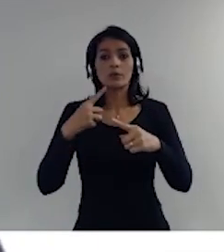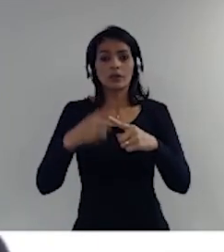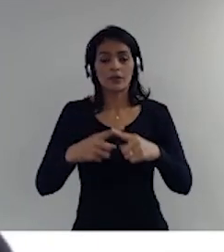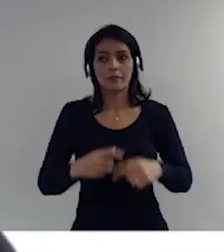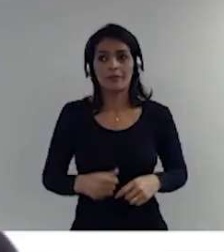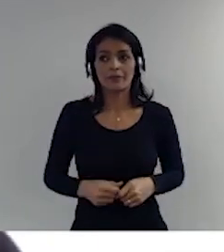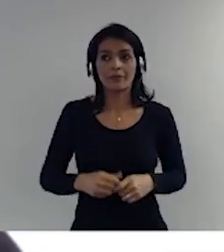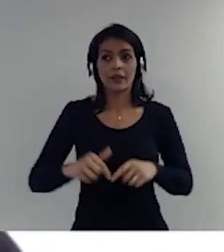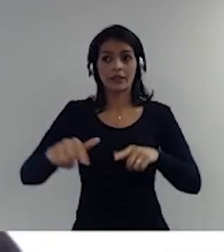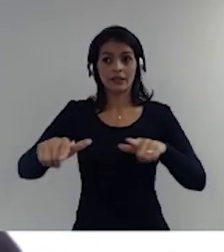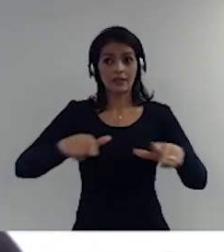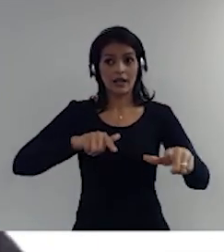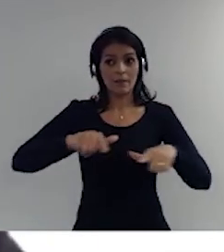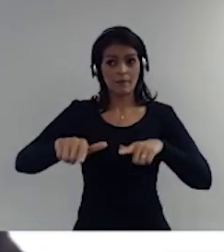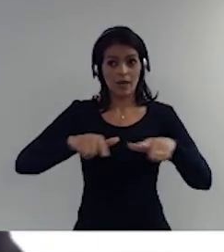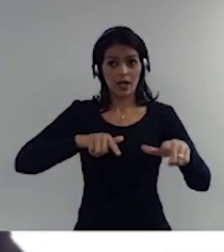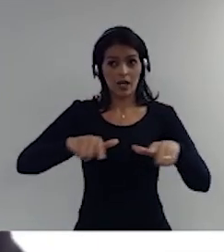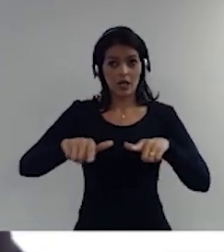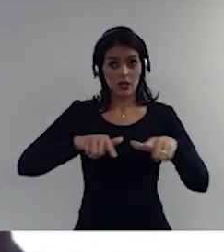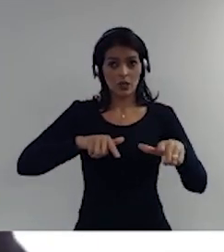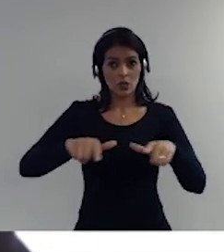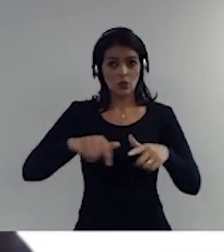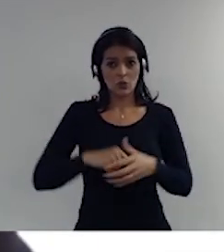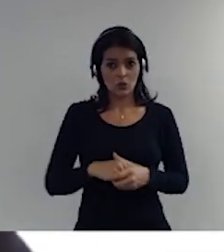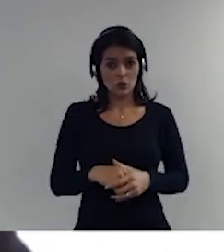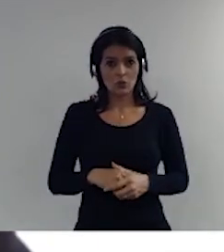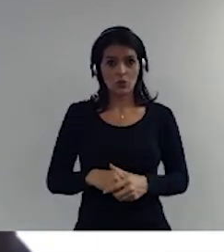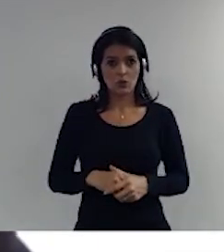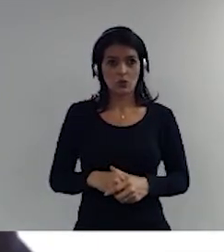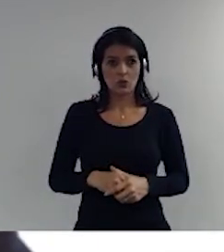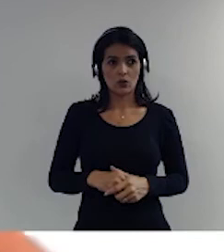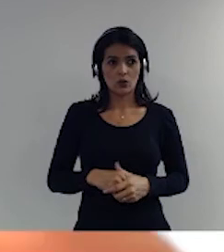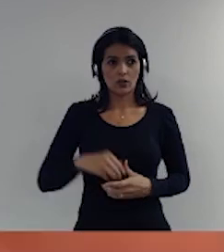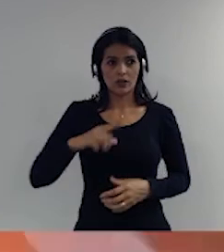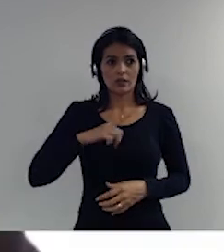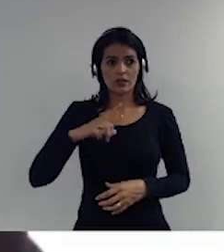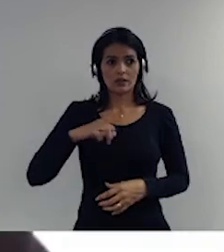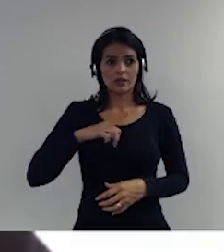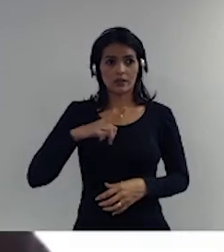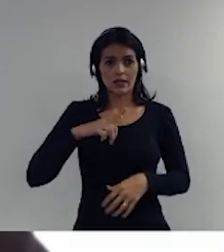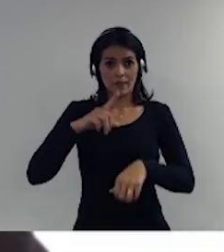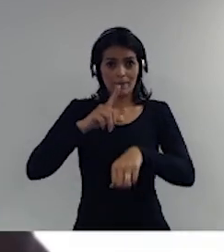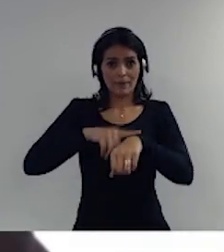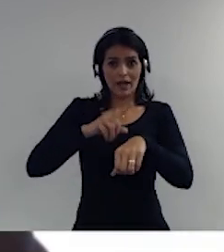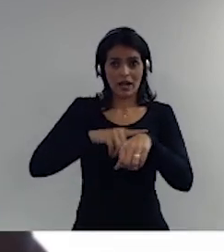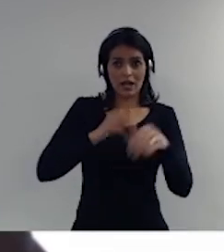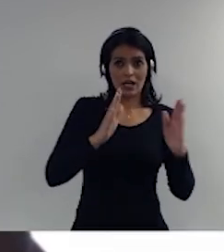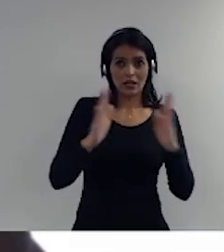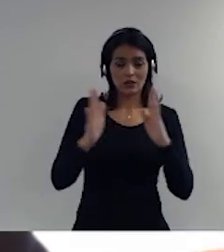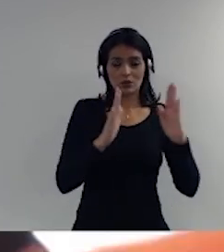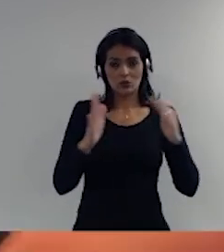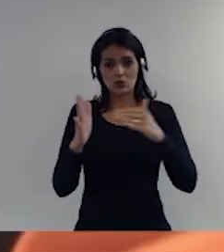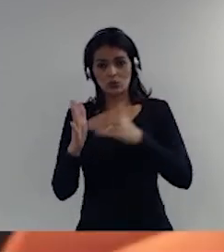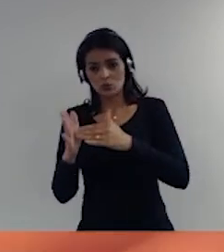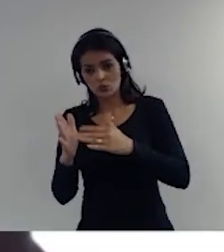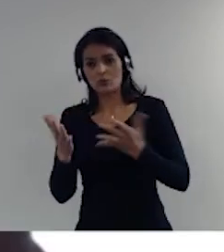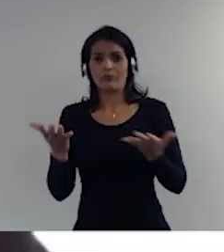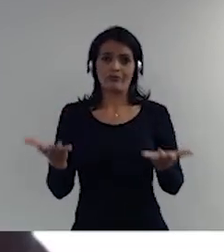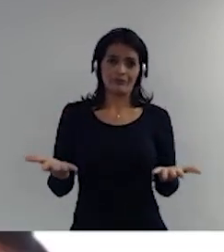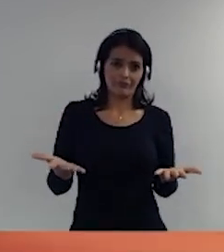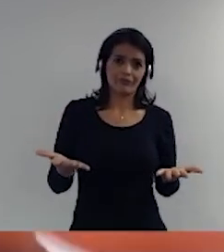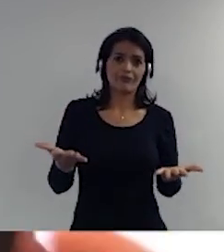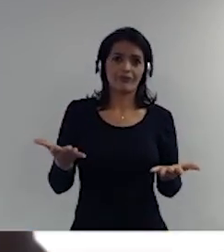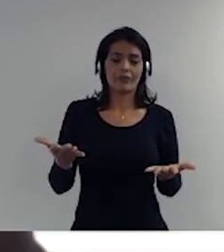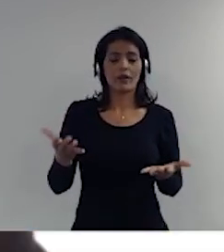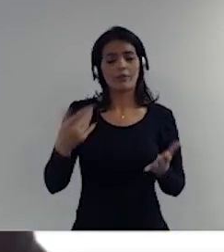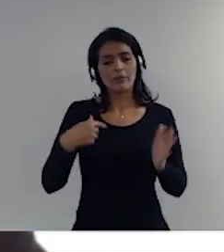o nosso trabalho ele implica no estabelecimento de prazos para os regulados,